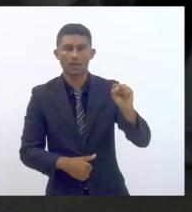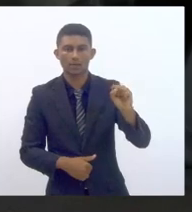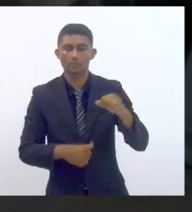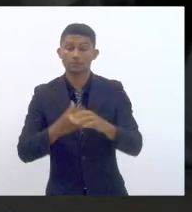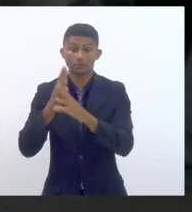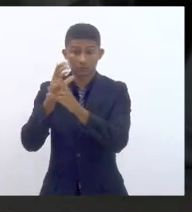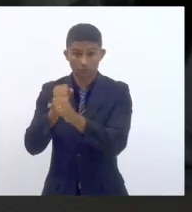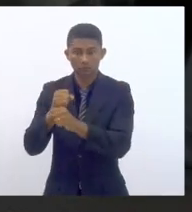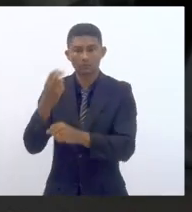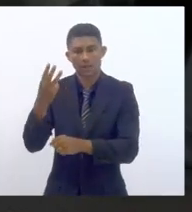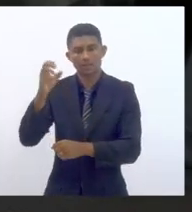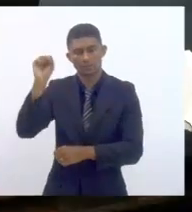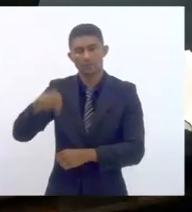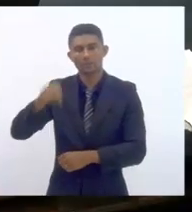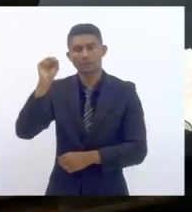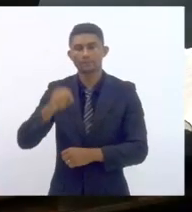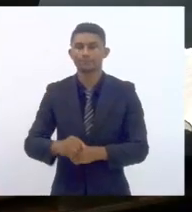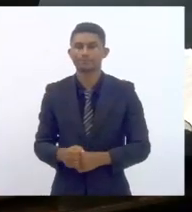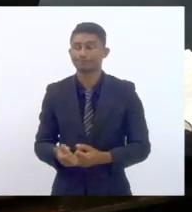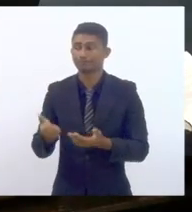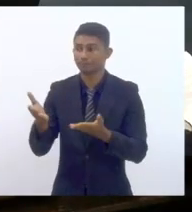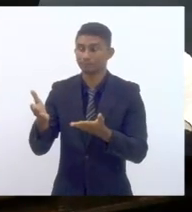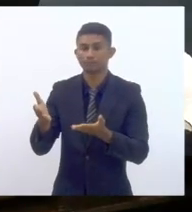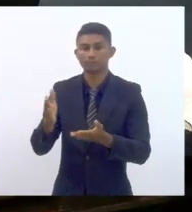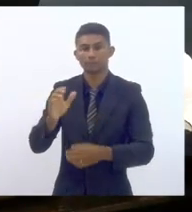André Siciliano.